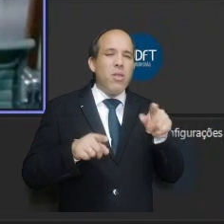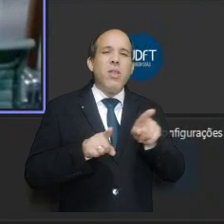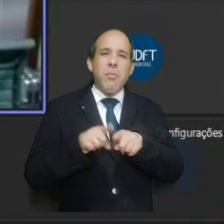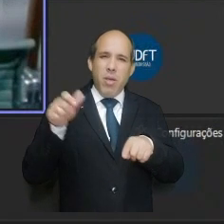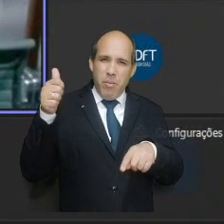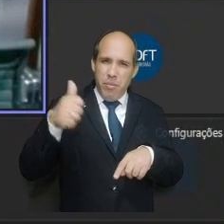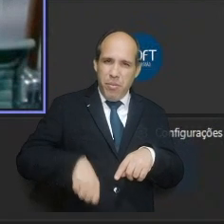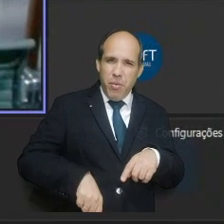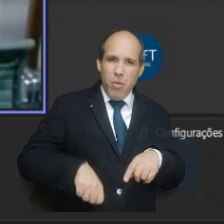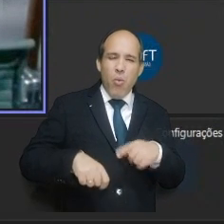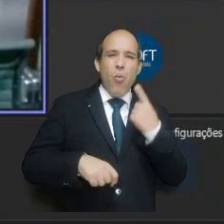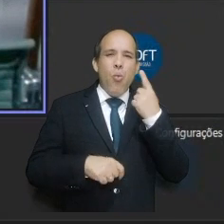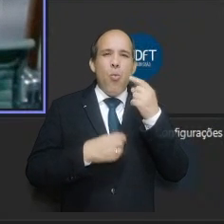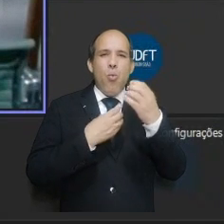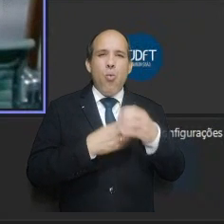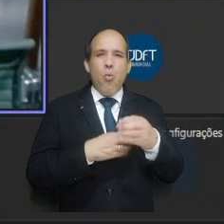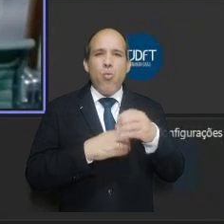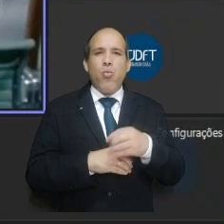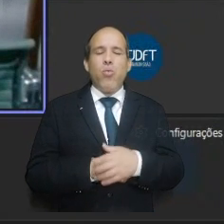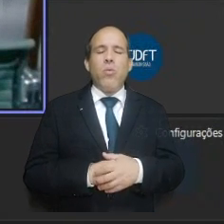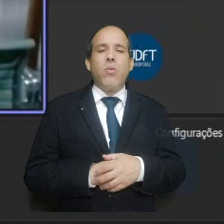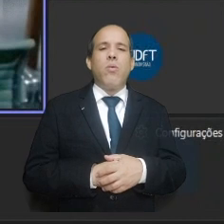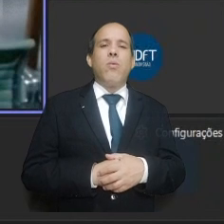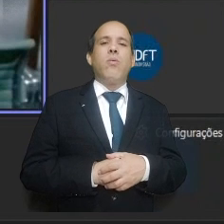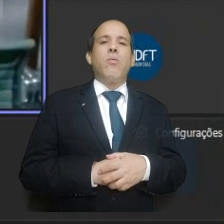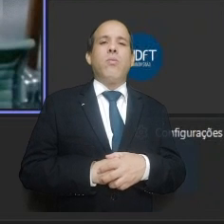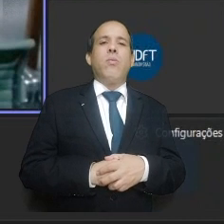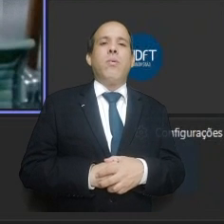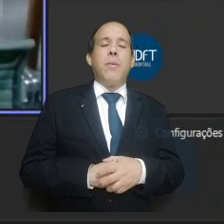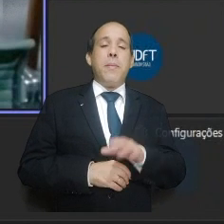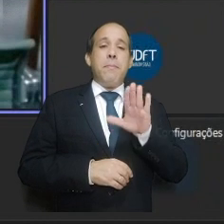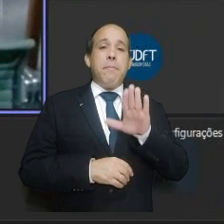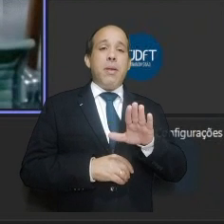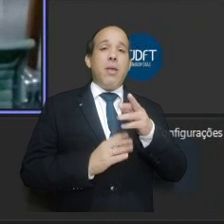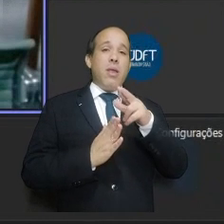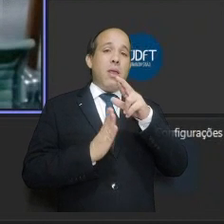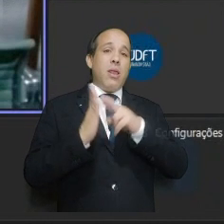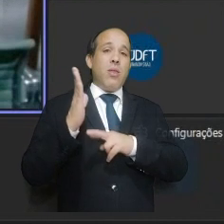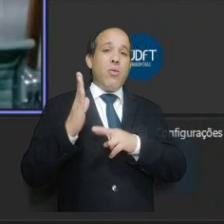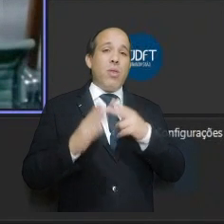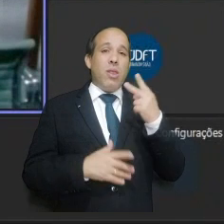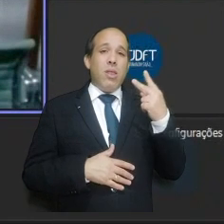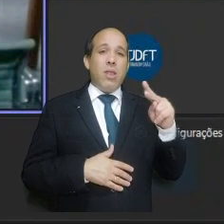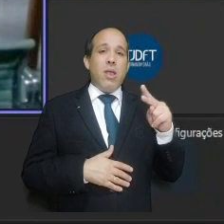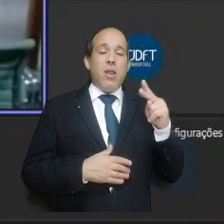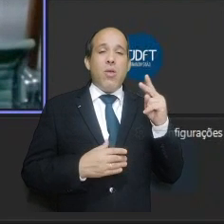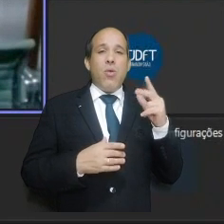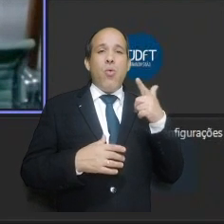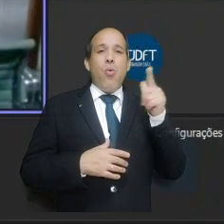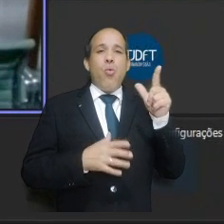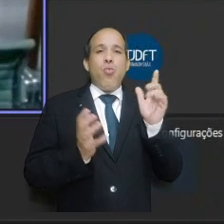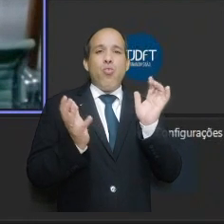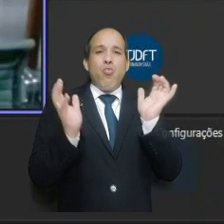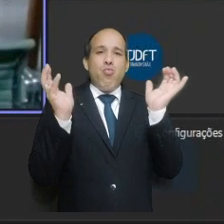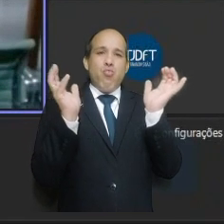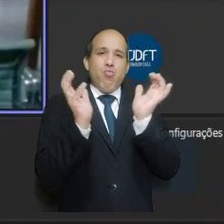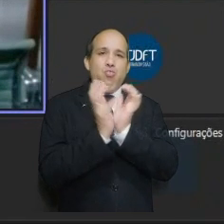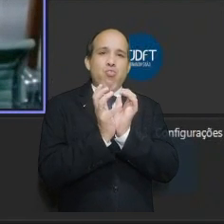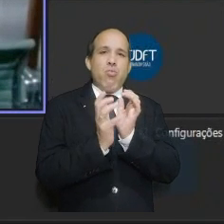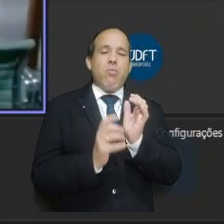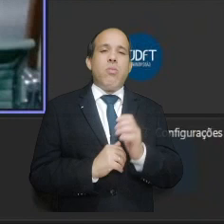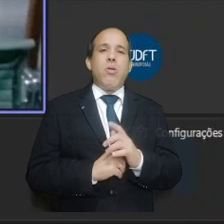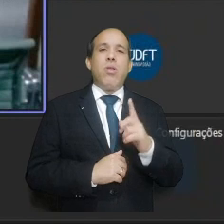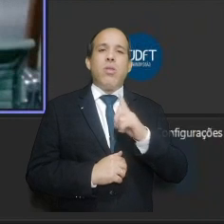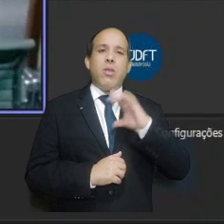parecida, em que nós tínhamos uma inaptidão em um determinado concurso, mas a eminente relatora naquele órgão